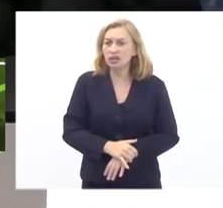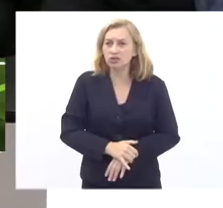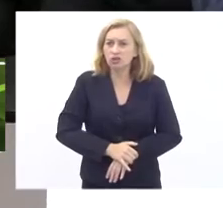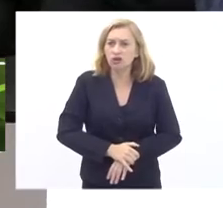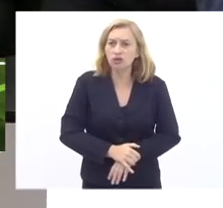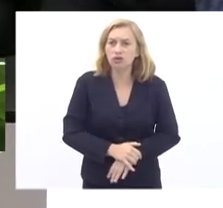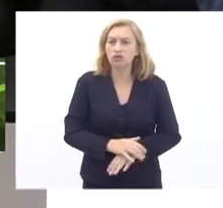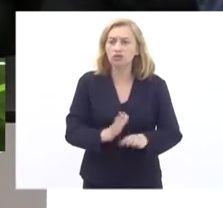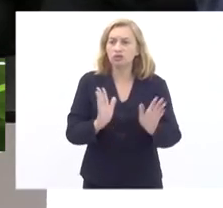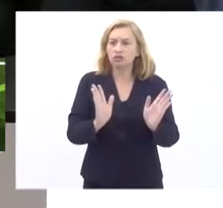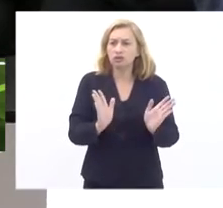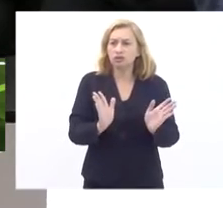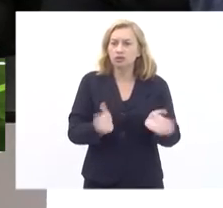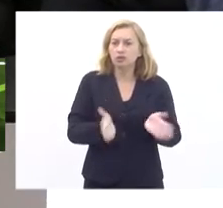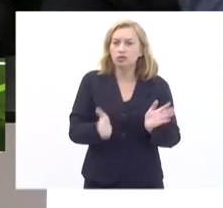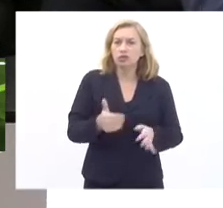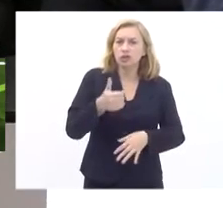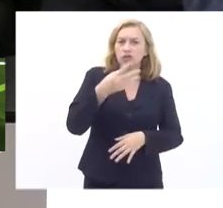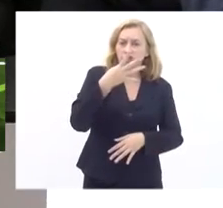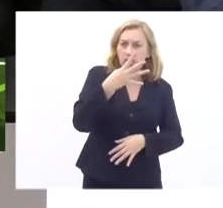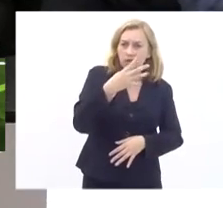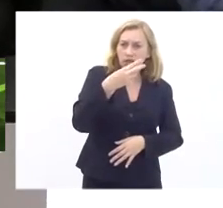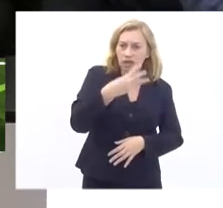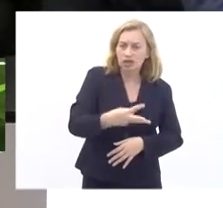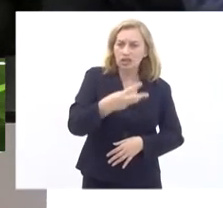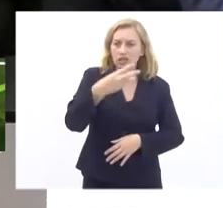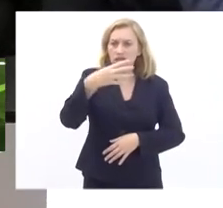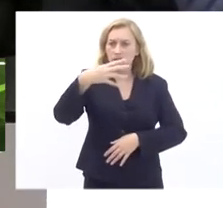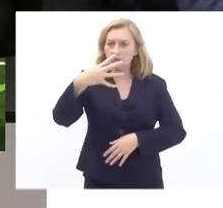estamos ao redor de 340 mil passageiros dia.